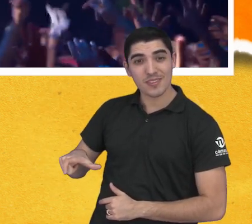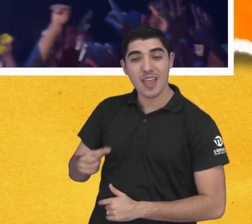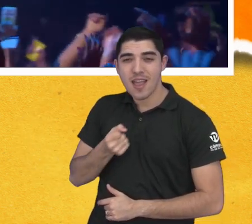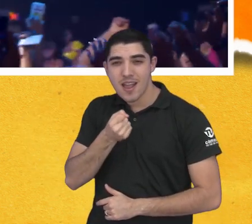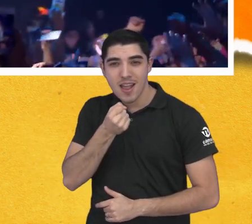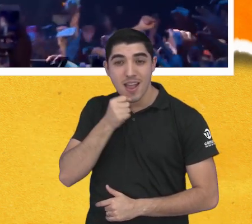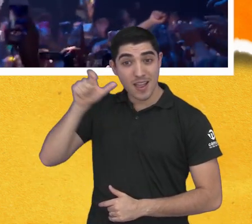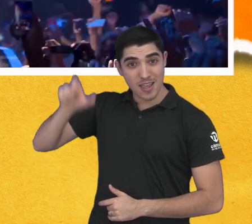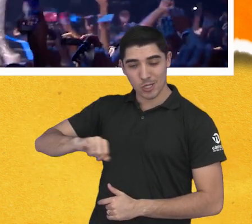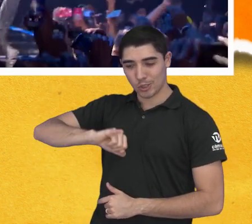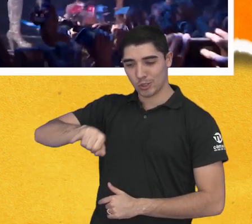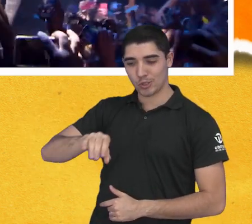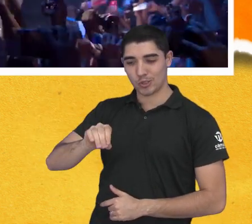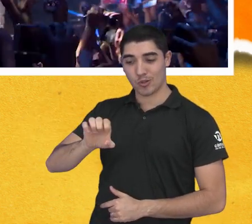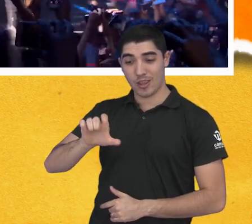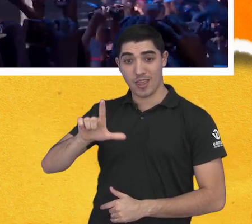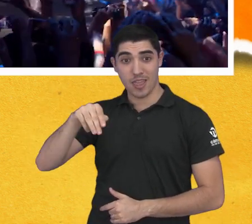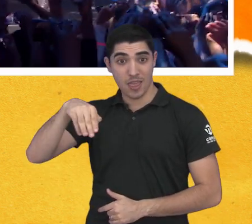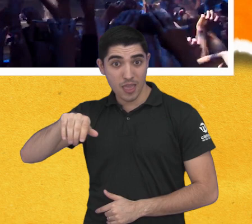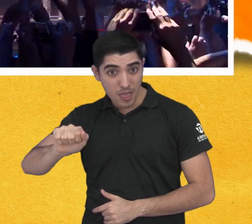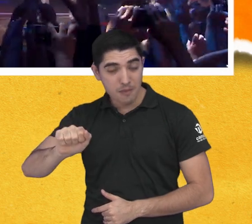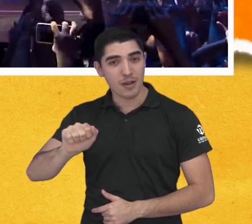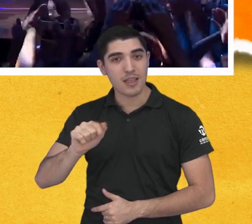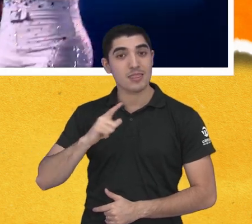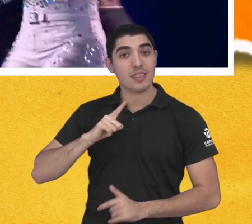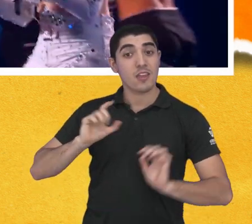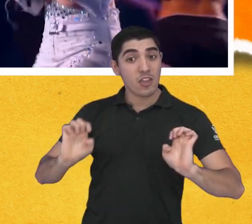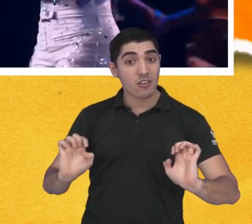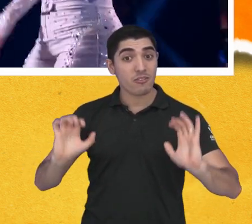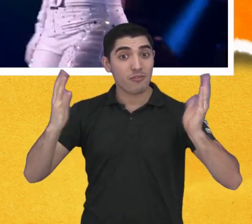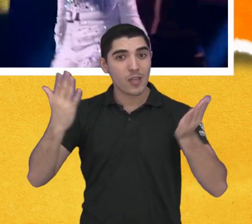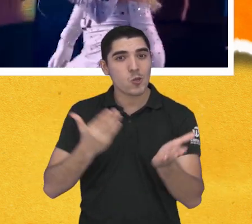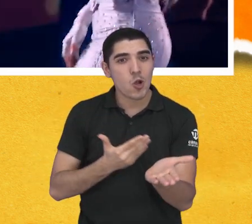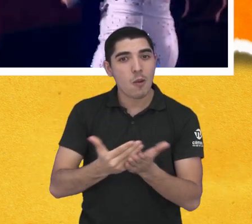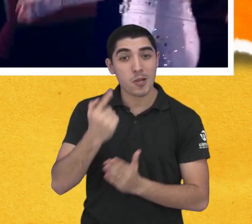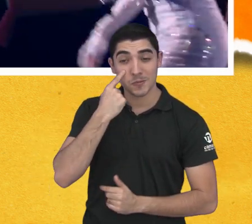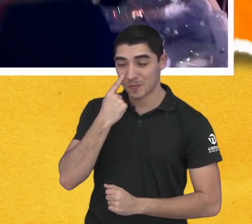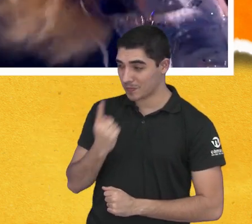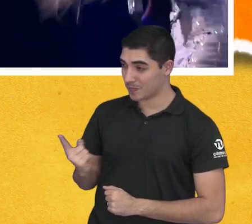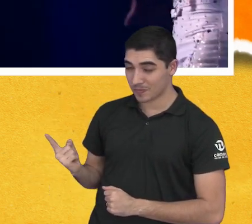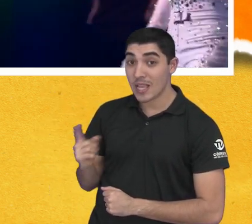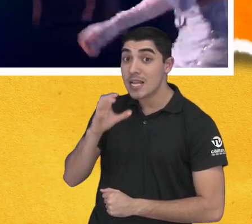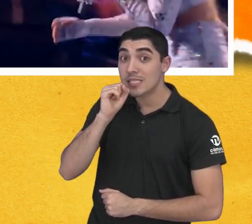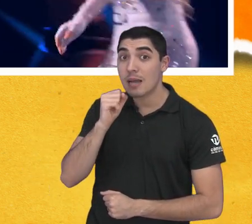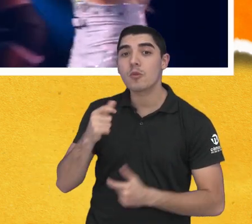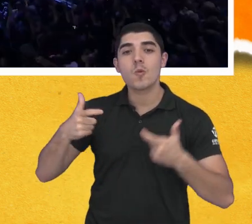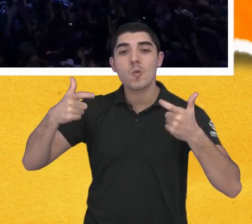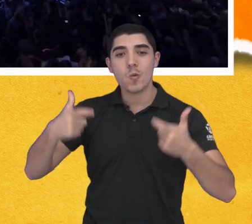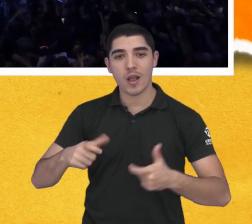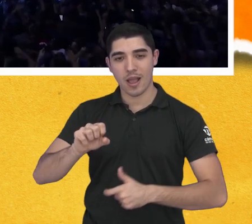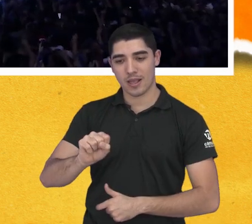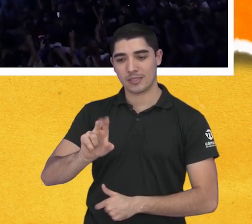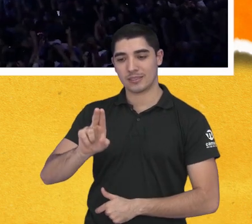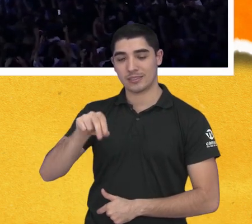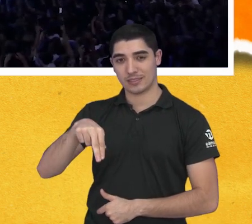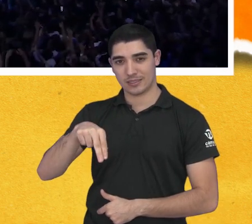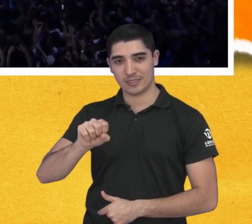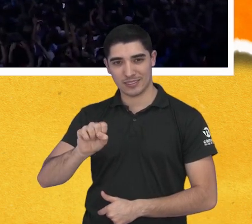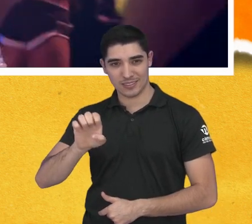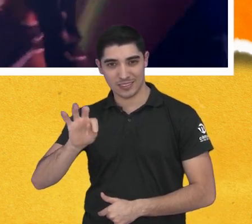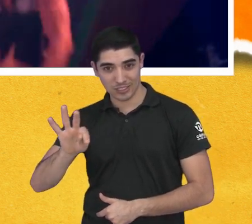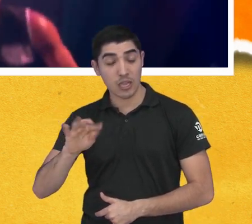brega pop. A cantora Joelma abre aqui na cidade a turnê Isso é Calypso, neste sábado no Palácio